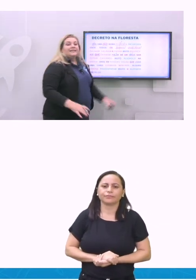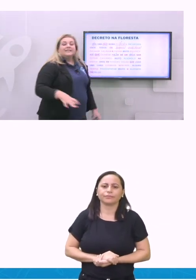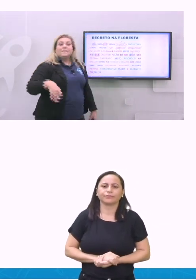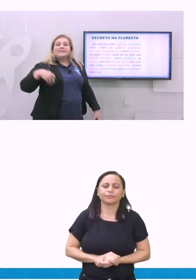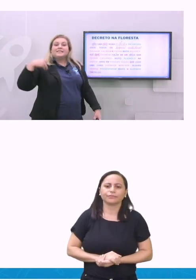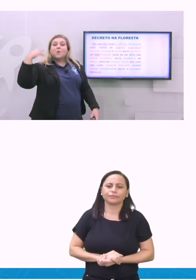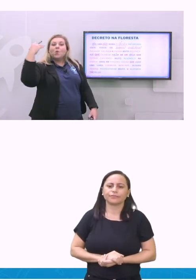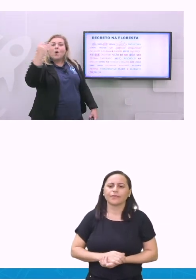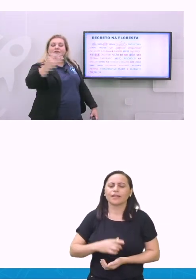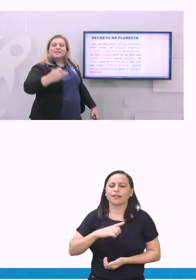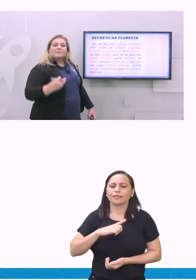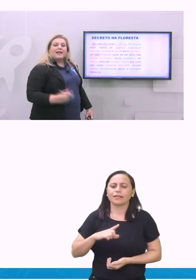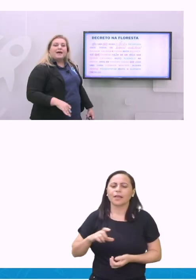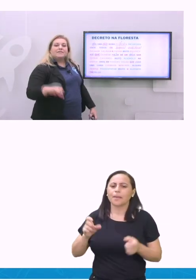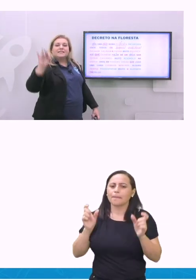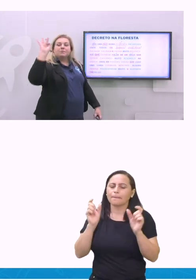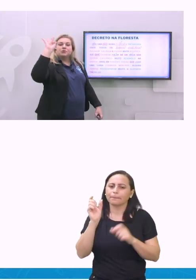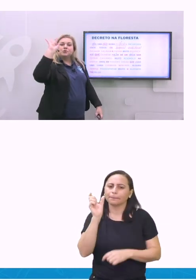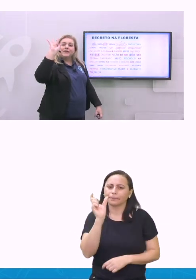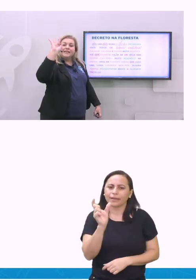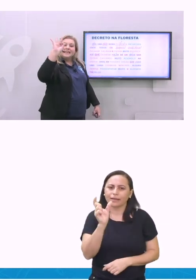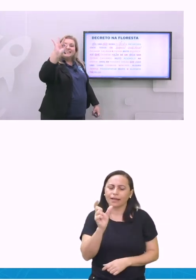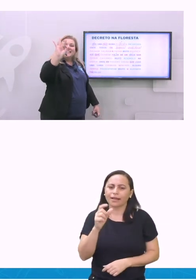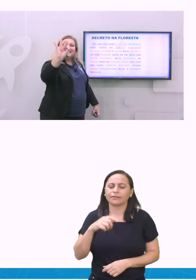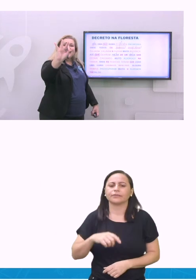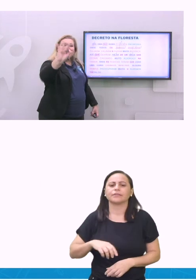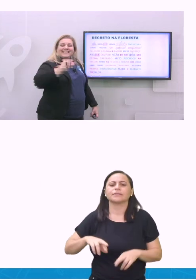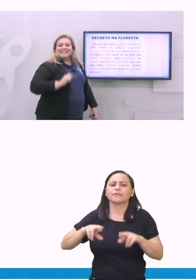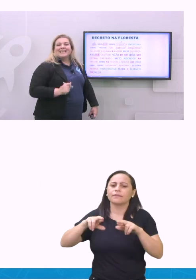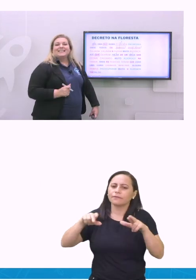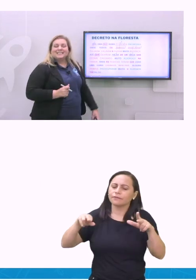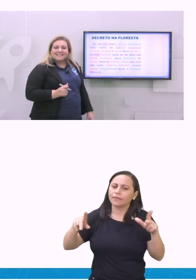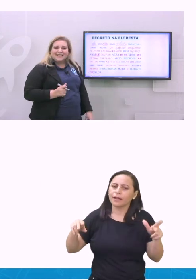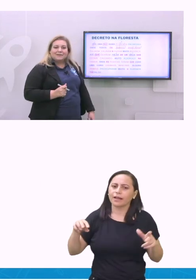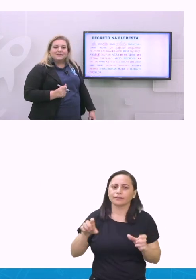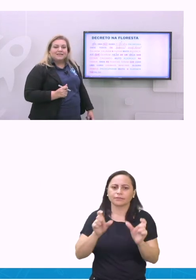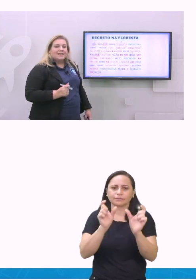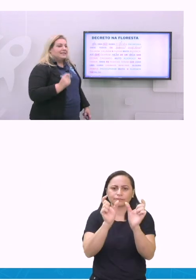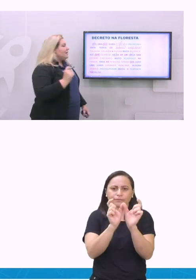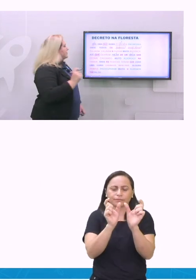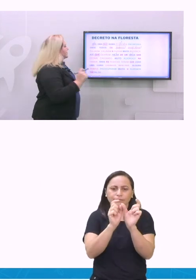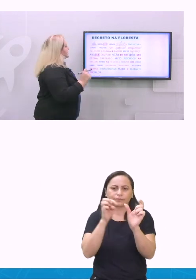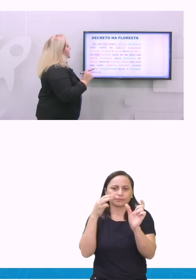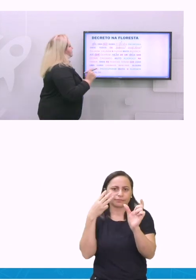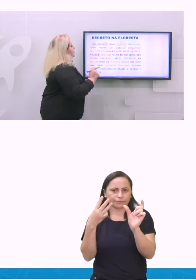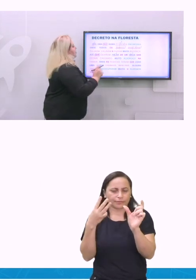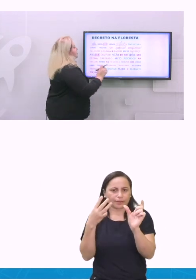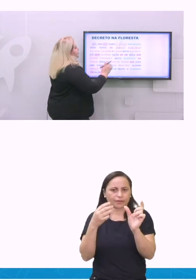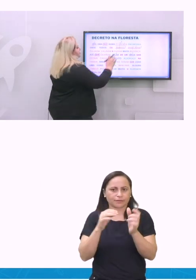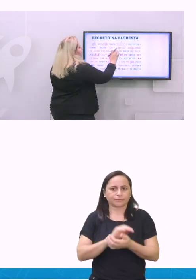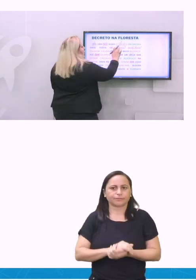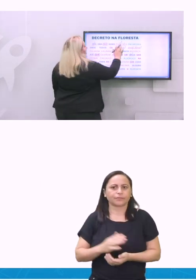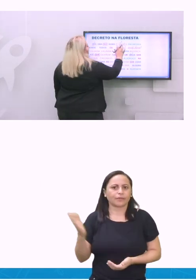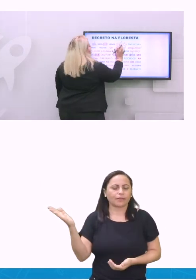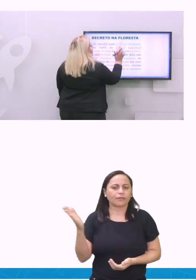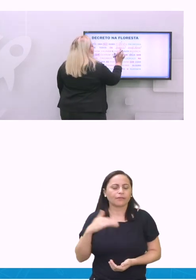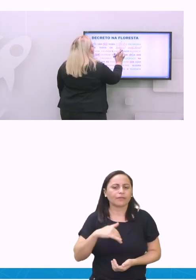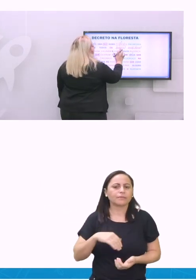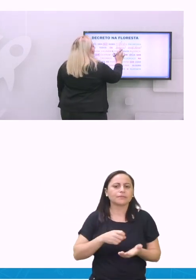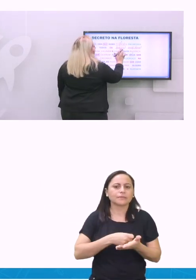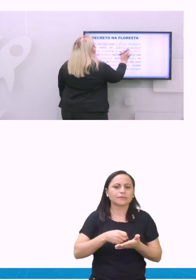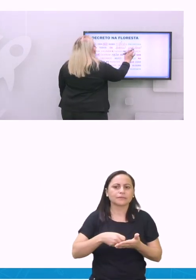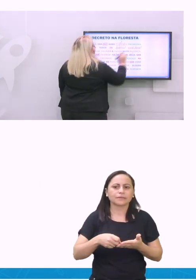bagunçar. Também são outras palavras que possuem 3 sílabas. Então, vamos escrever, ó,